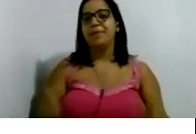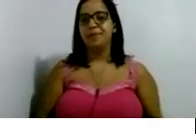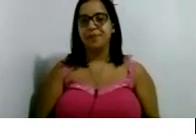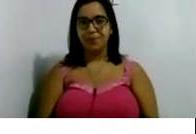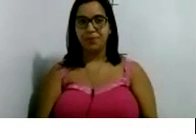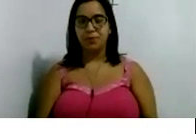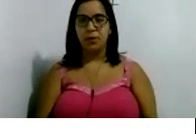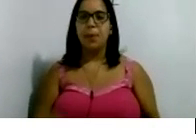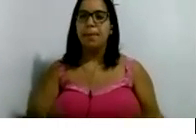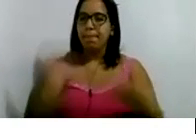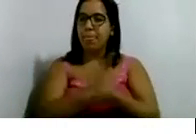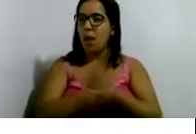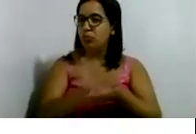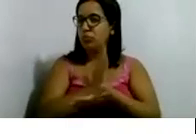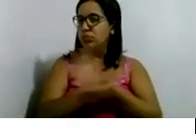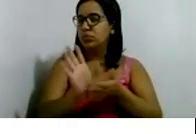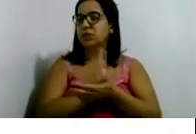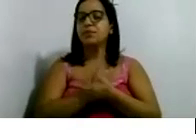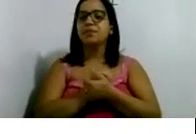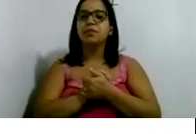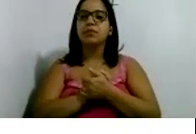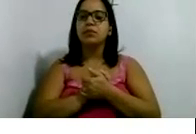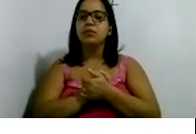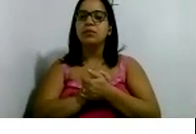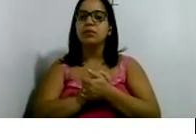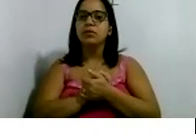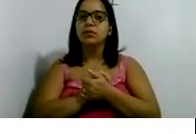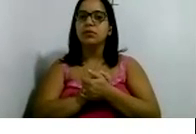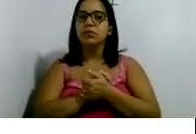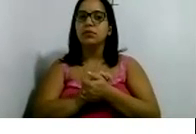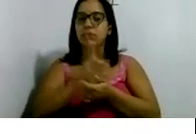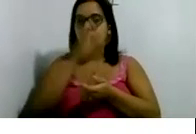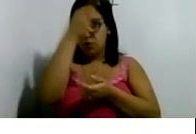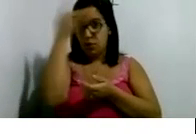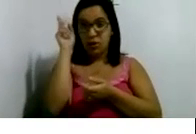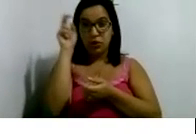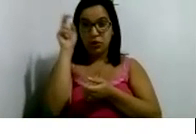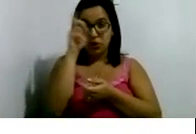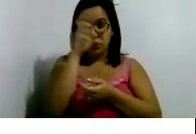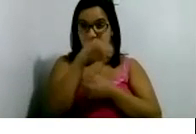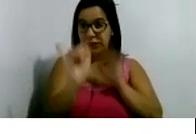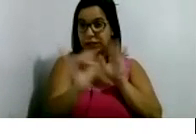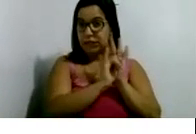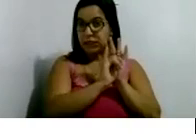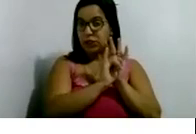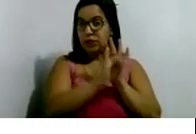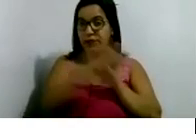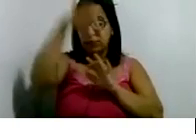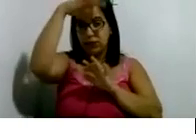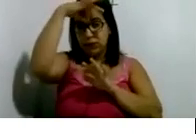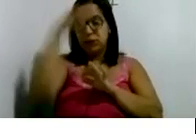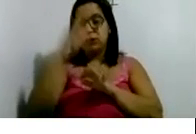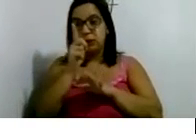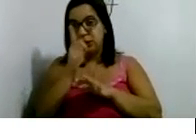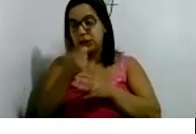Em alguns casos, a gente tem dificuldade de identificar a genitália